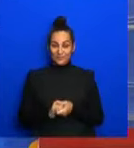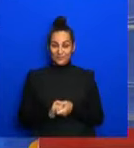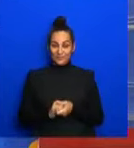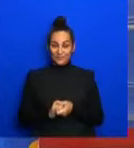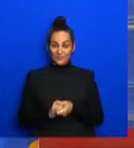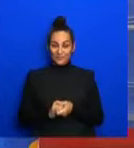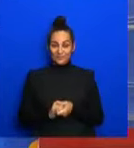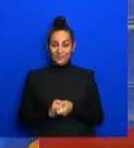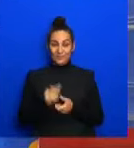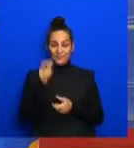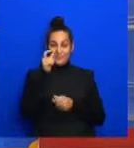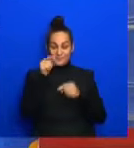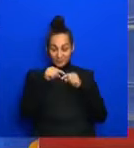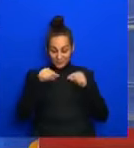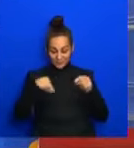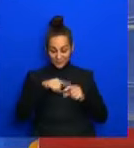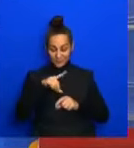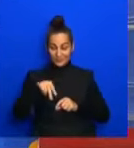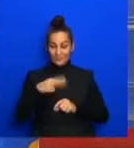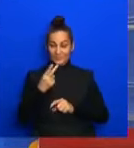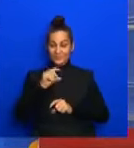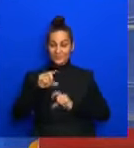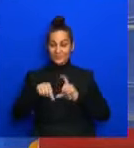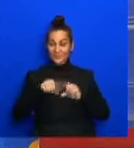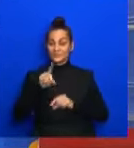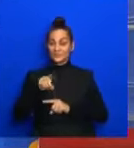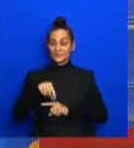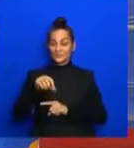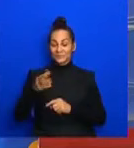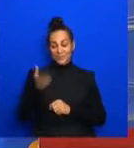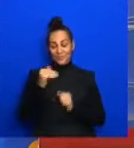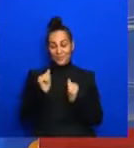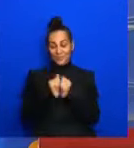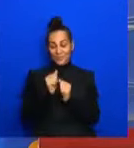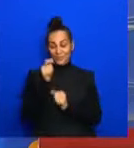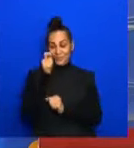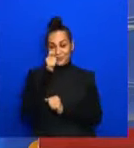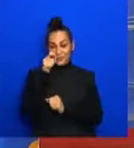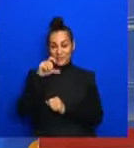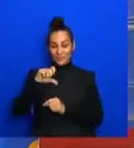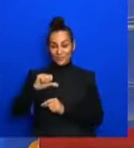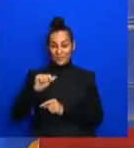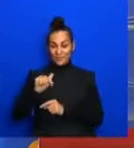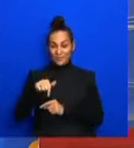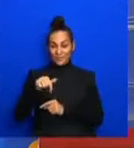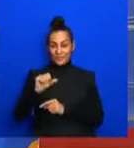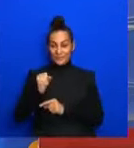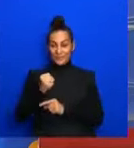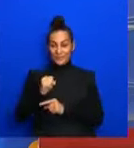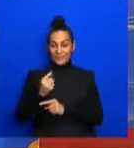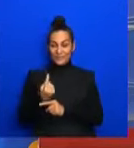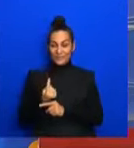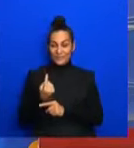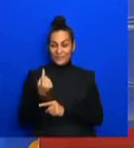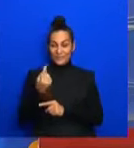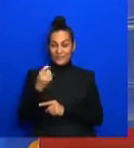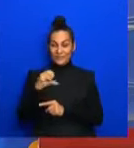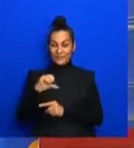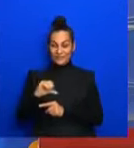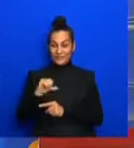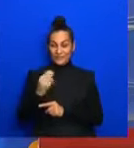16. E os 20 números sorteados na Lotomania foram, confira comigo, 97,